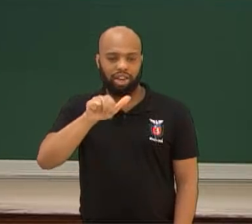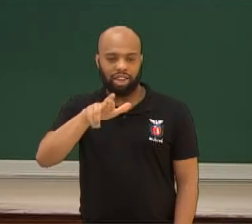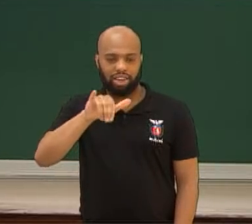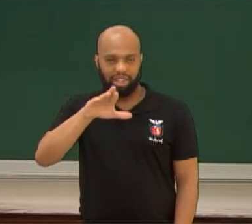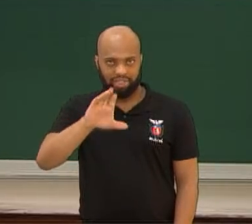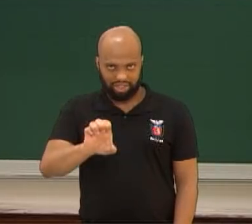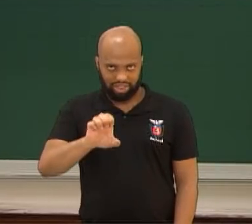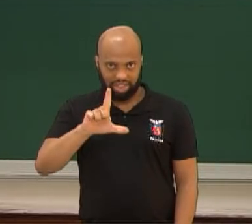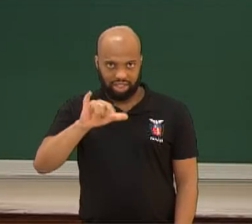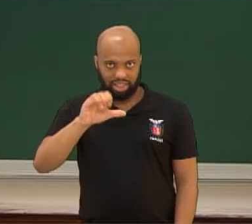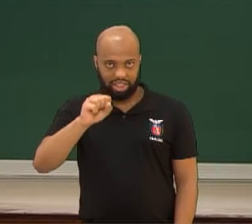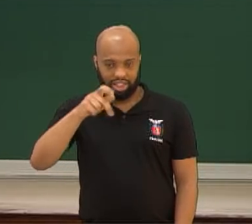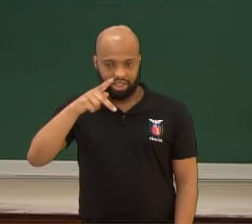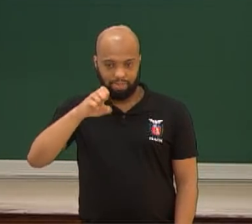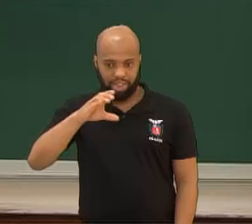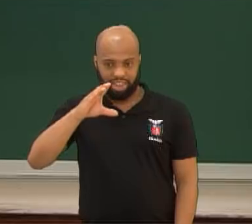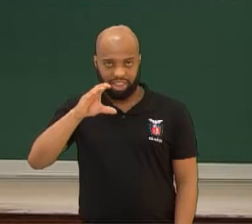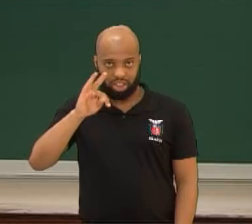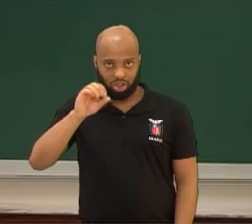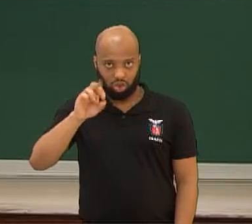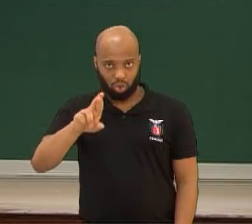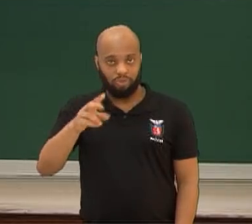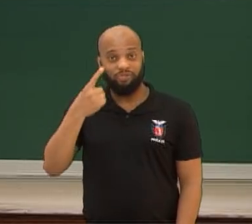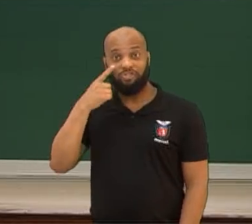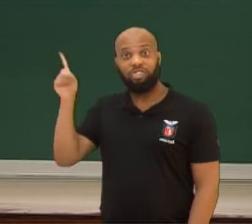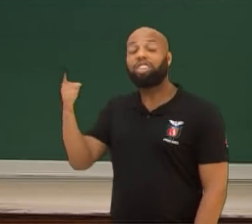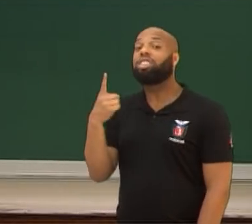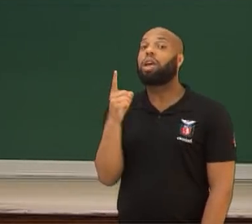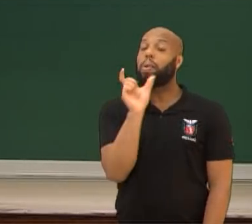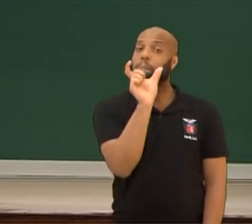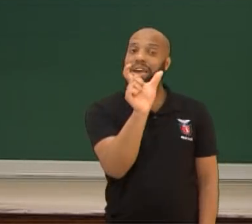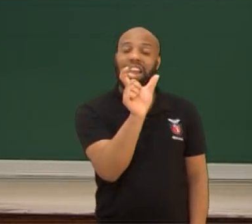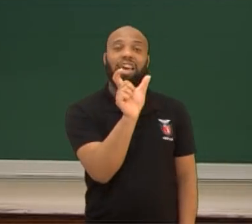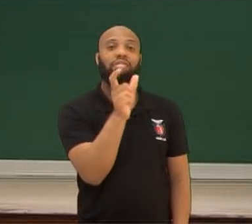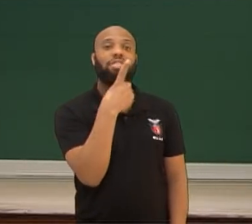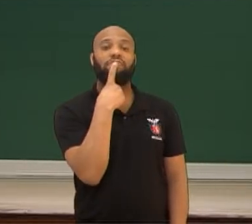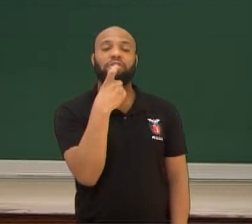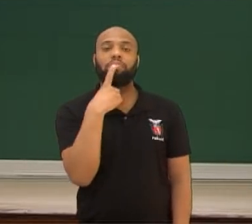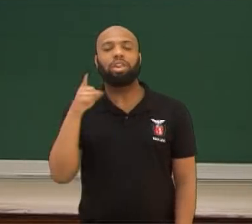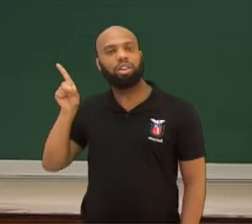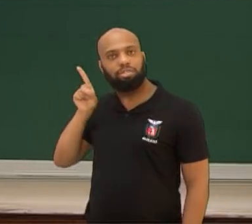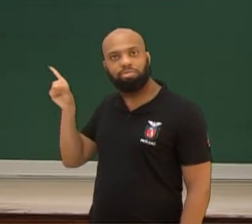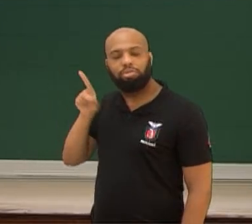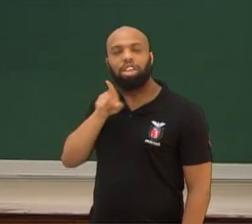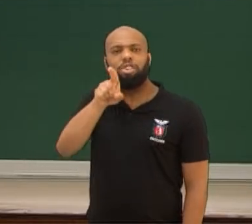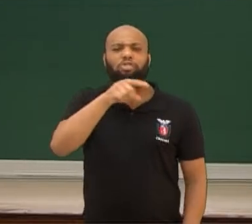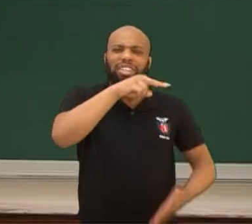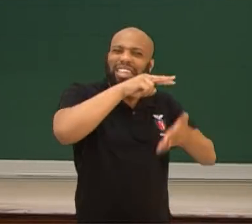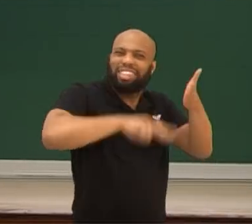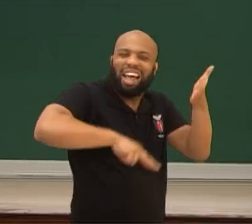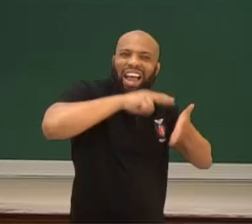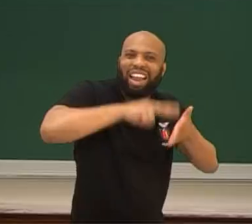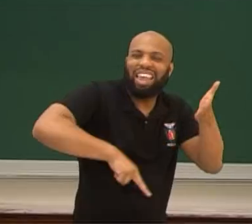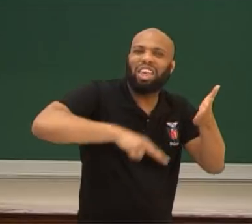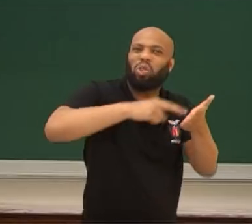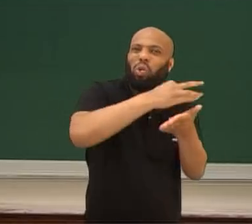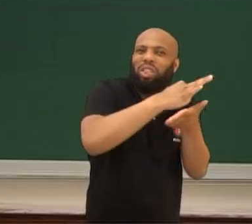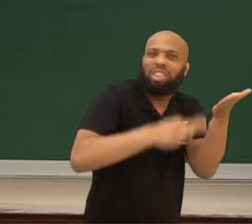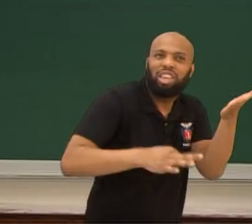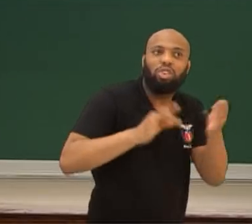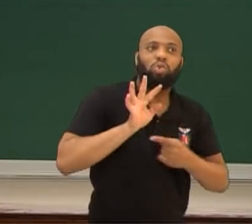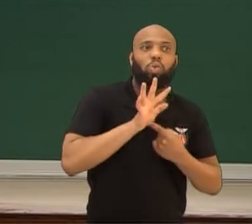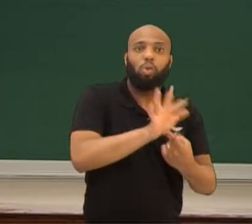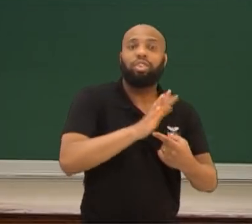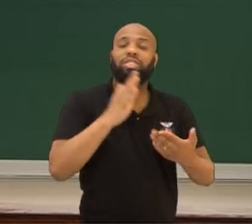que é a introspecção psicológica. O que significa quando você está lendo uma narrativa e aparece